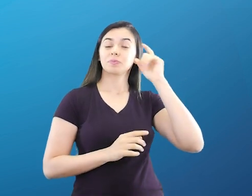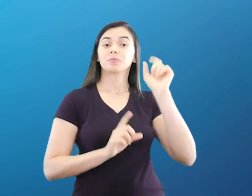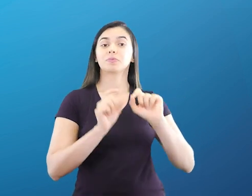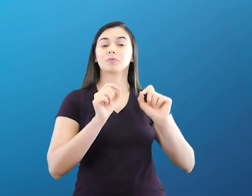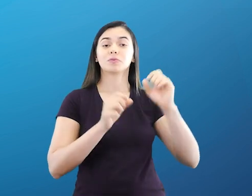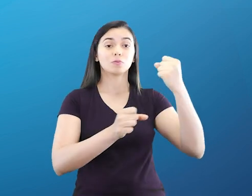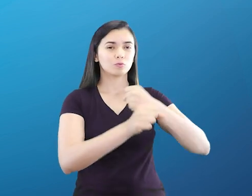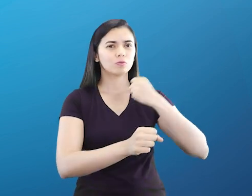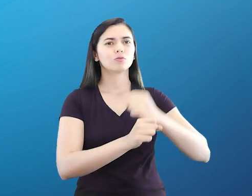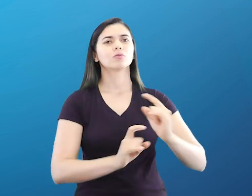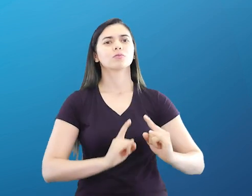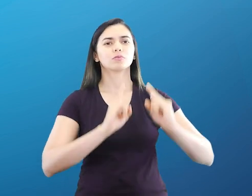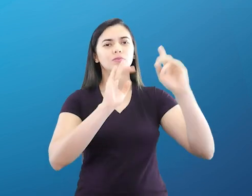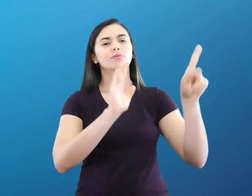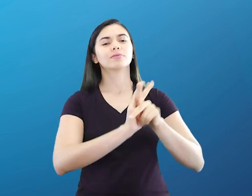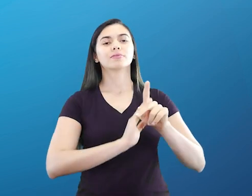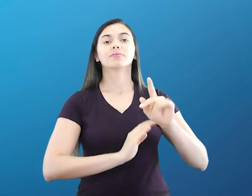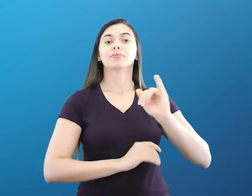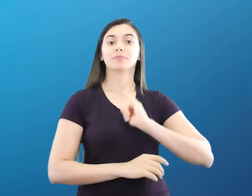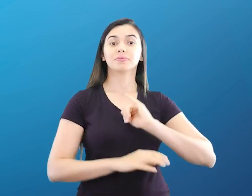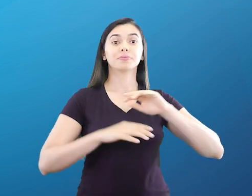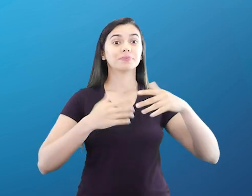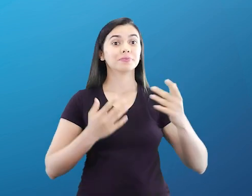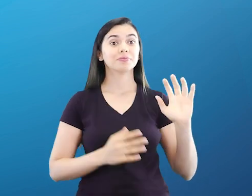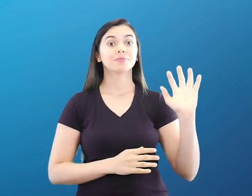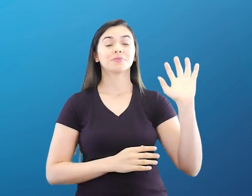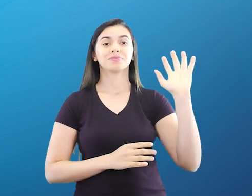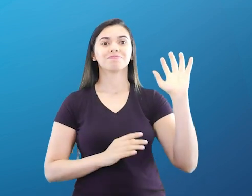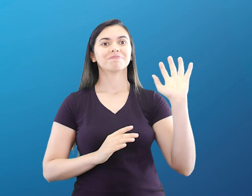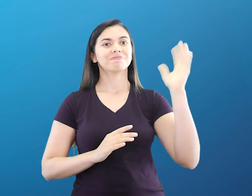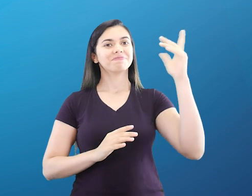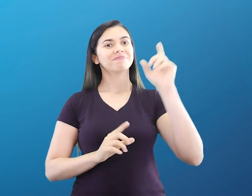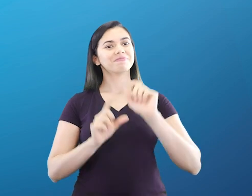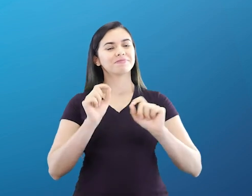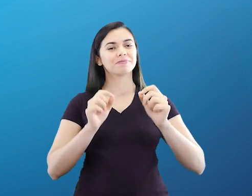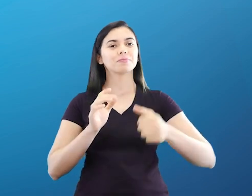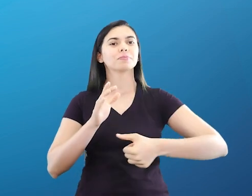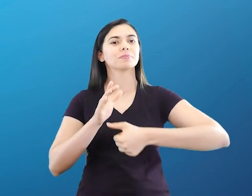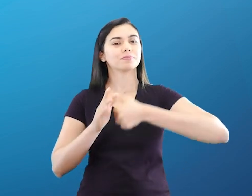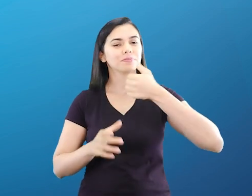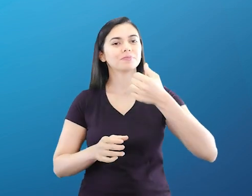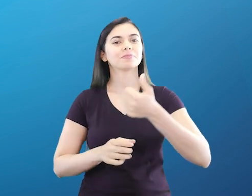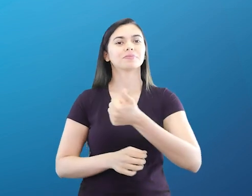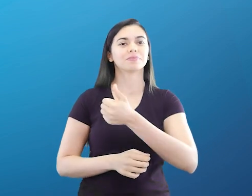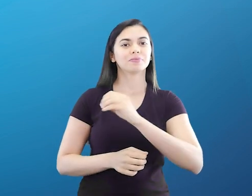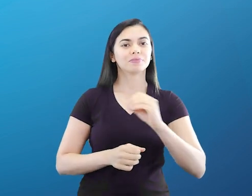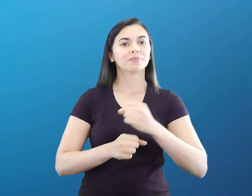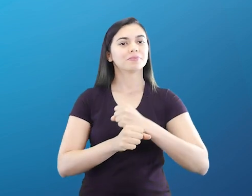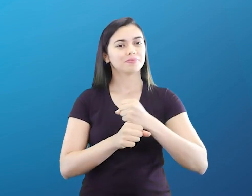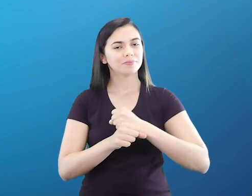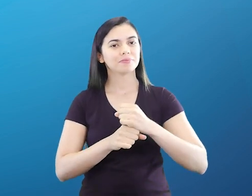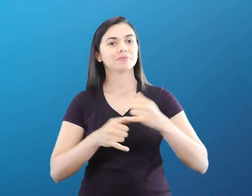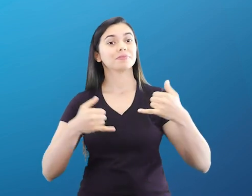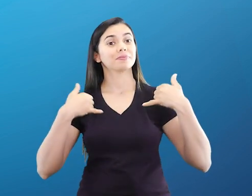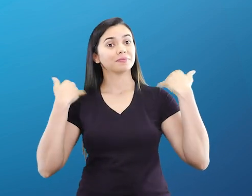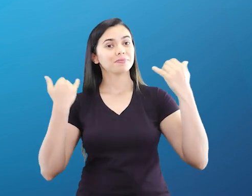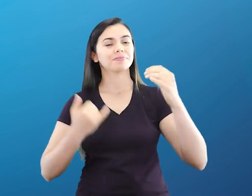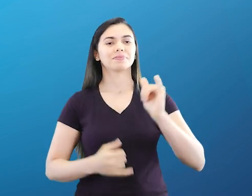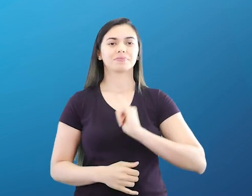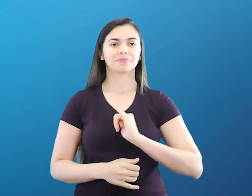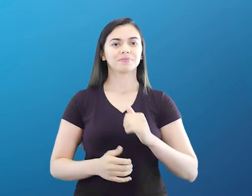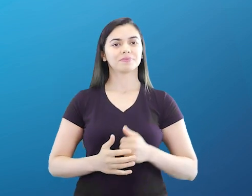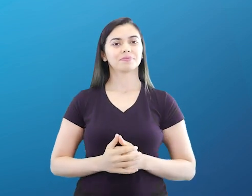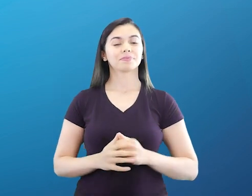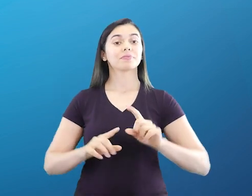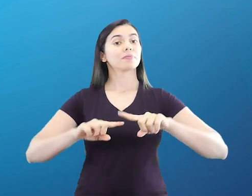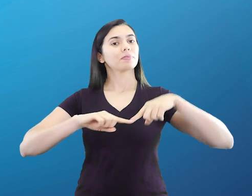nossa prefeitura, né, e em comemorar o primeiro centenário da nossa cidade. Mais